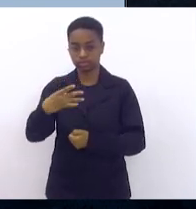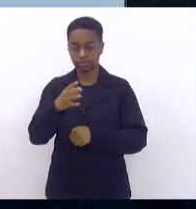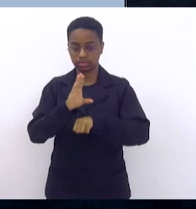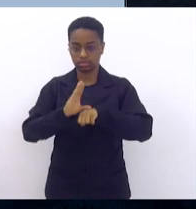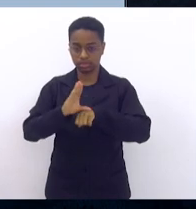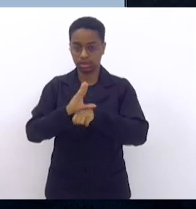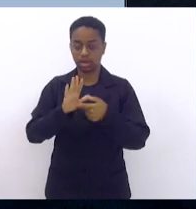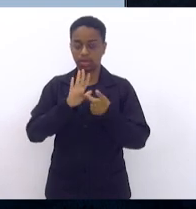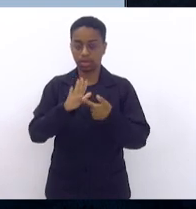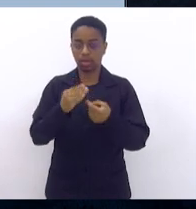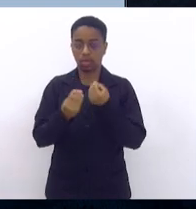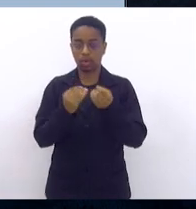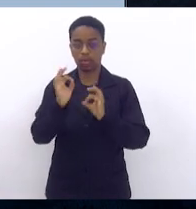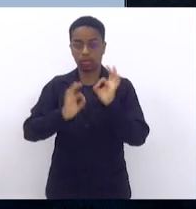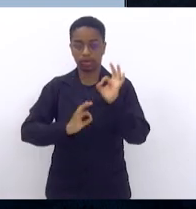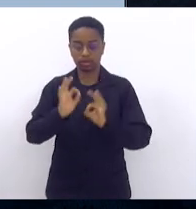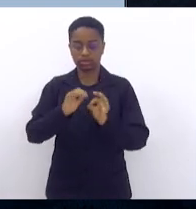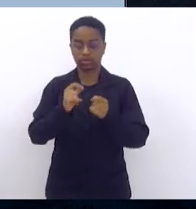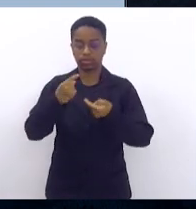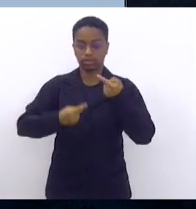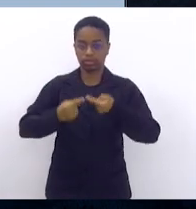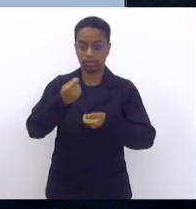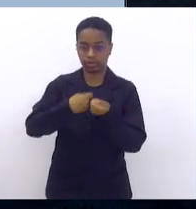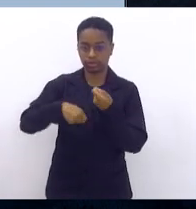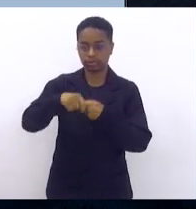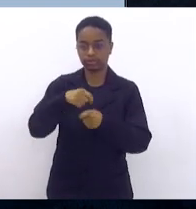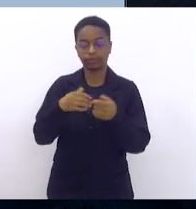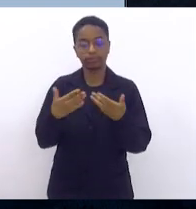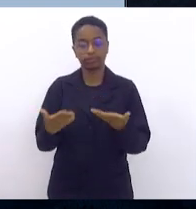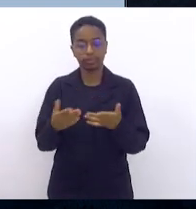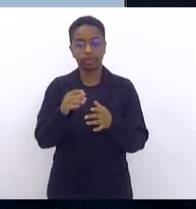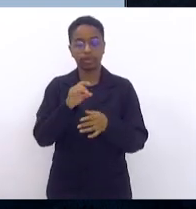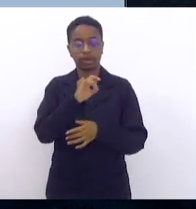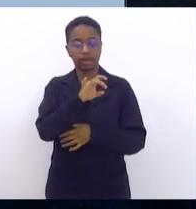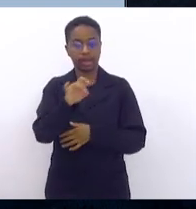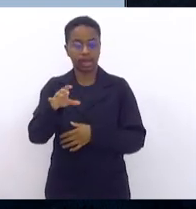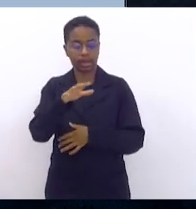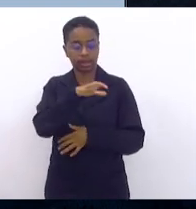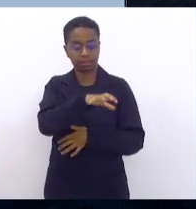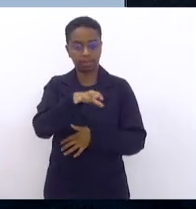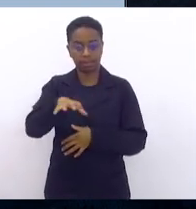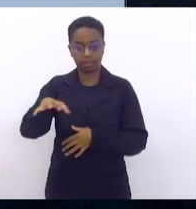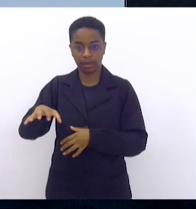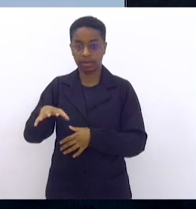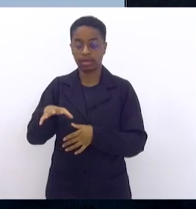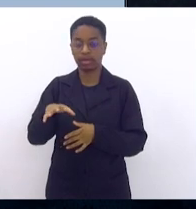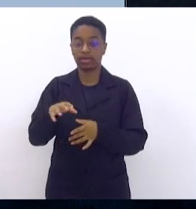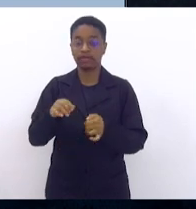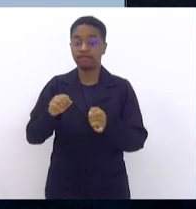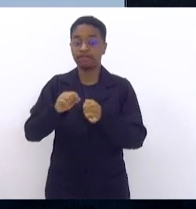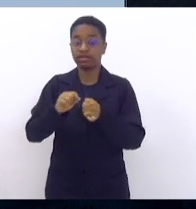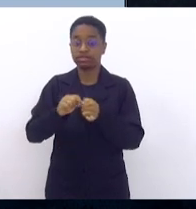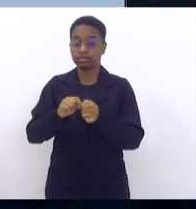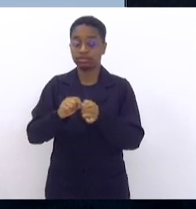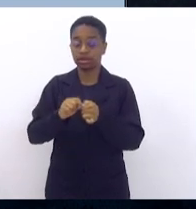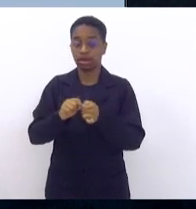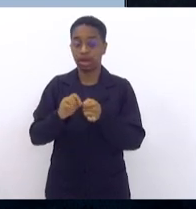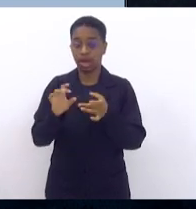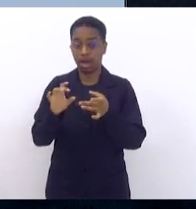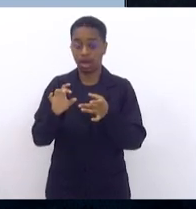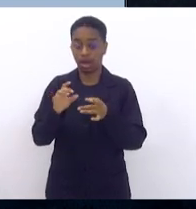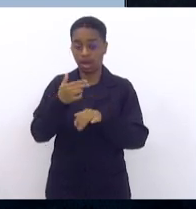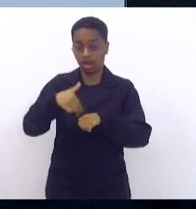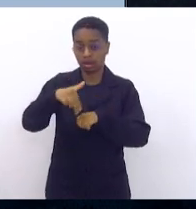Lei centralização político administrativa então esses fatores fizeram com que a união assinasse esse acordo